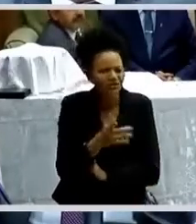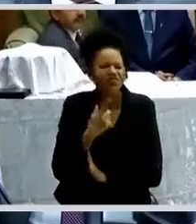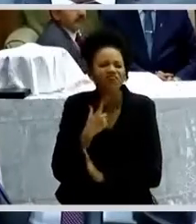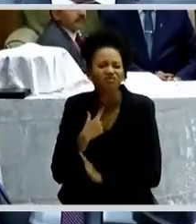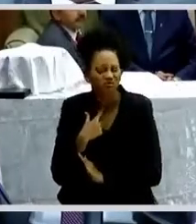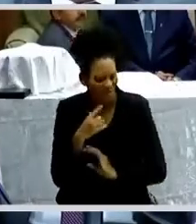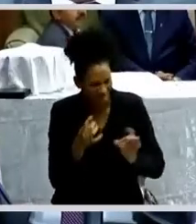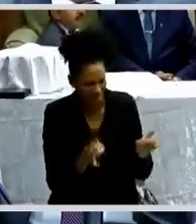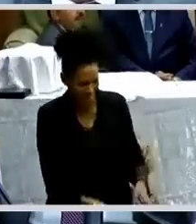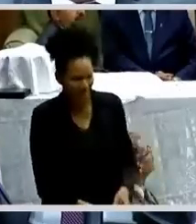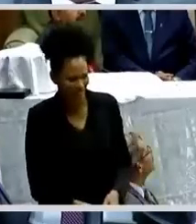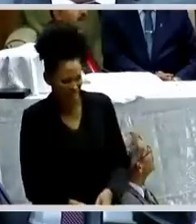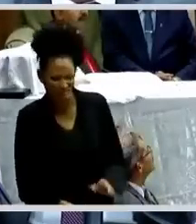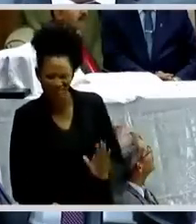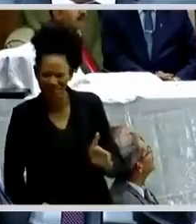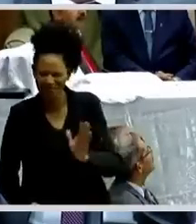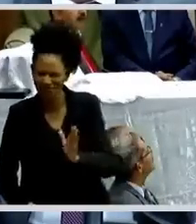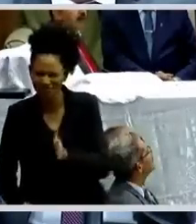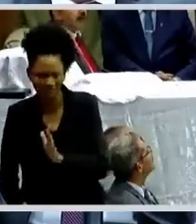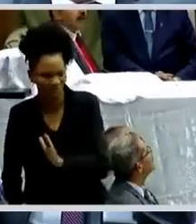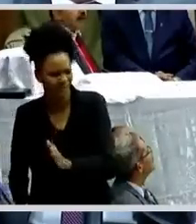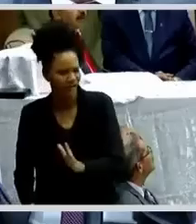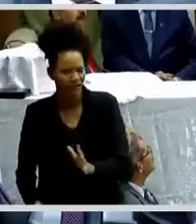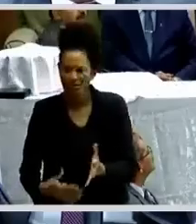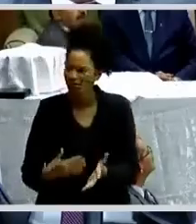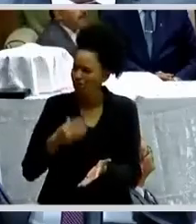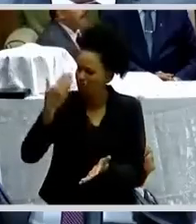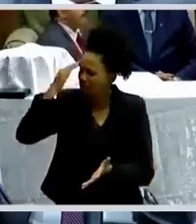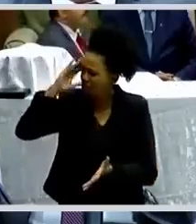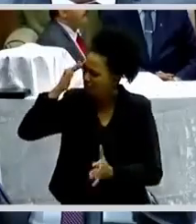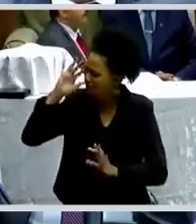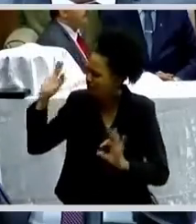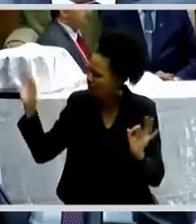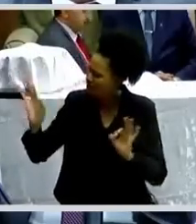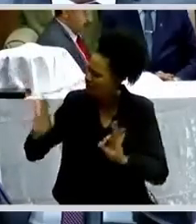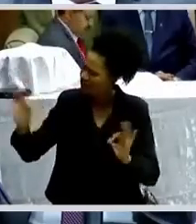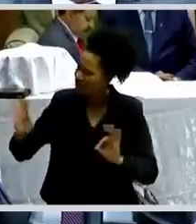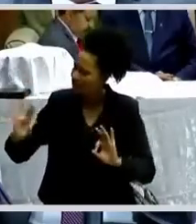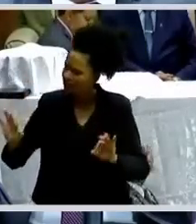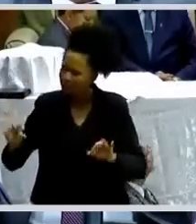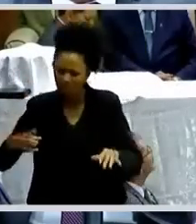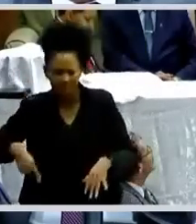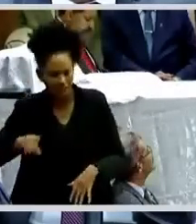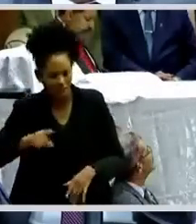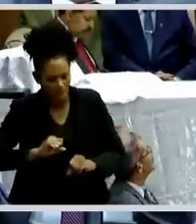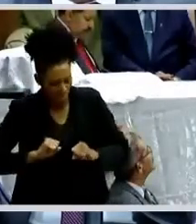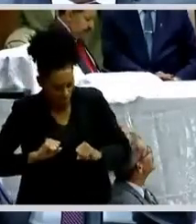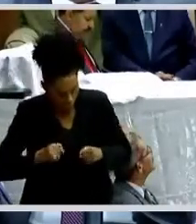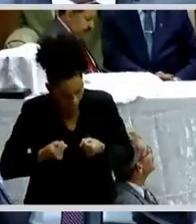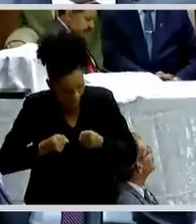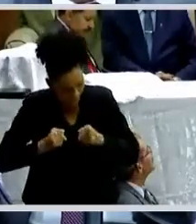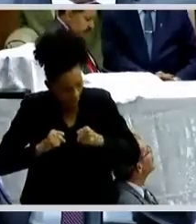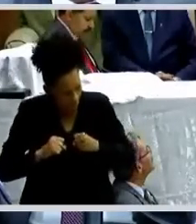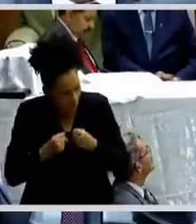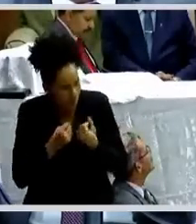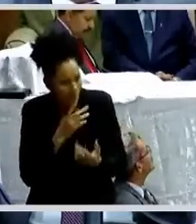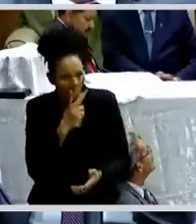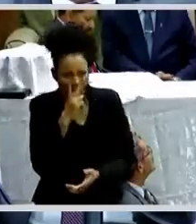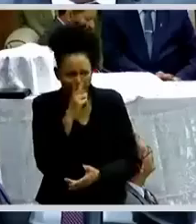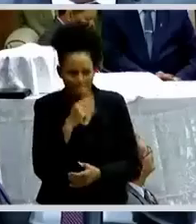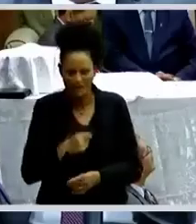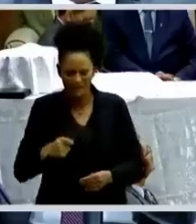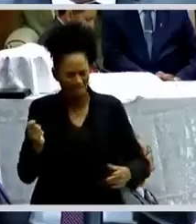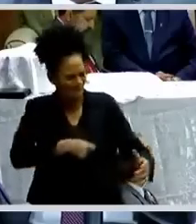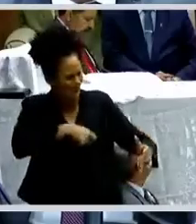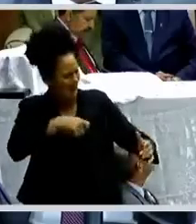desistir? Pelas incompreensões. Quanto mais você se dedica, mais parece que o chicote